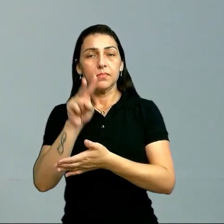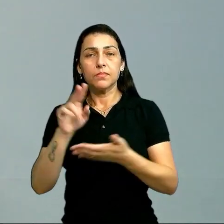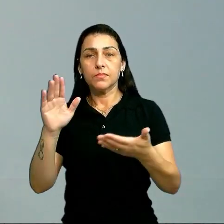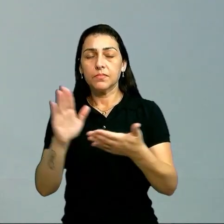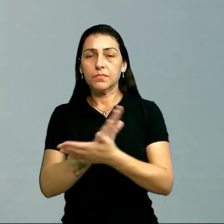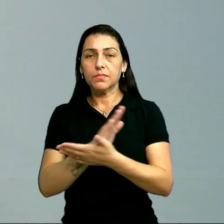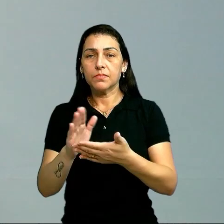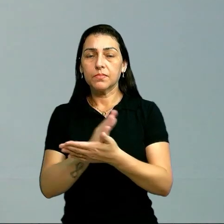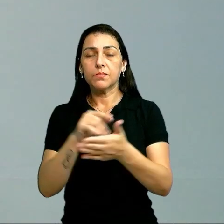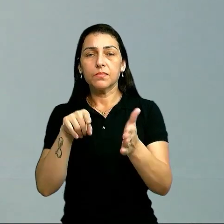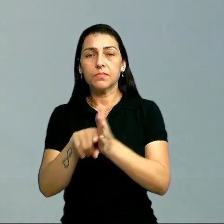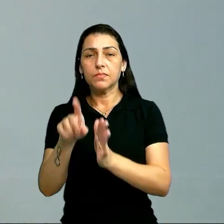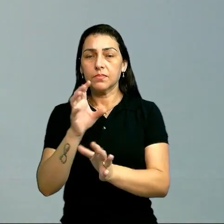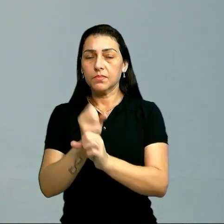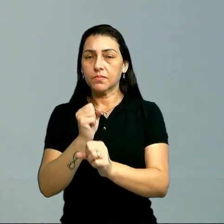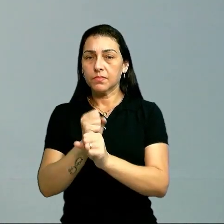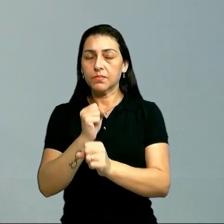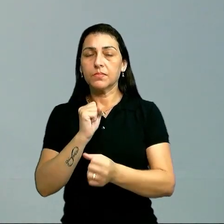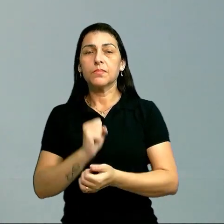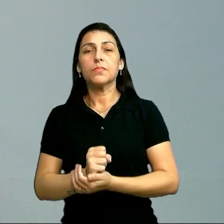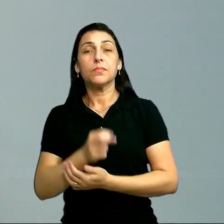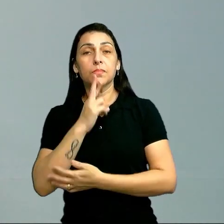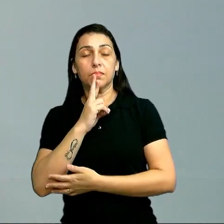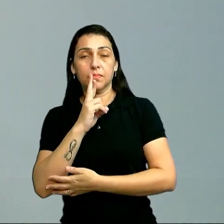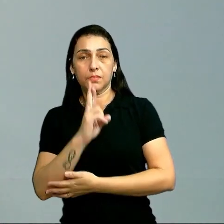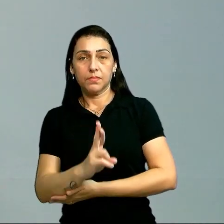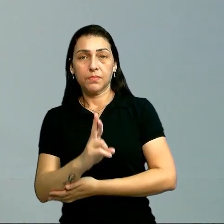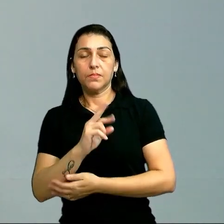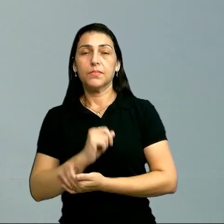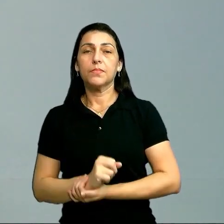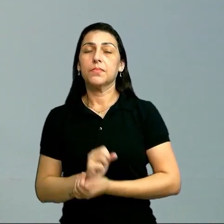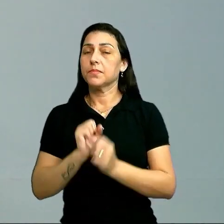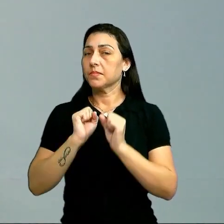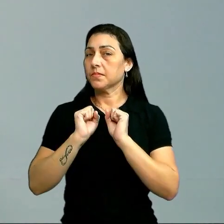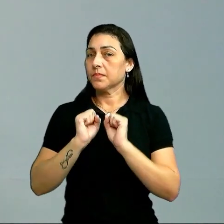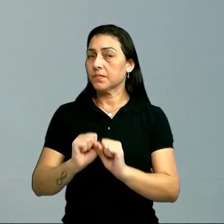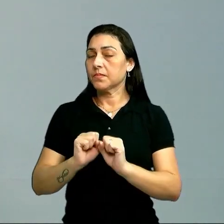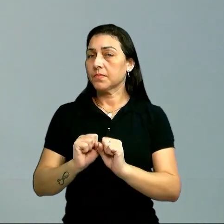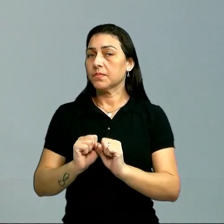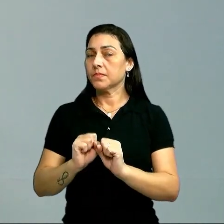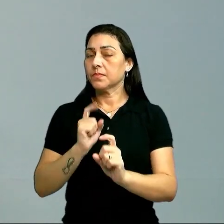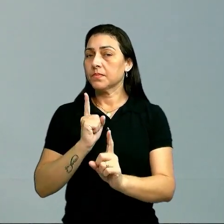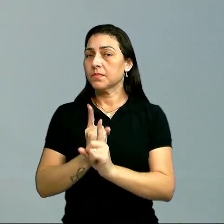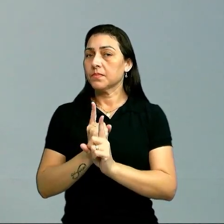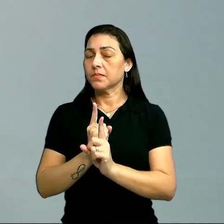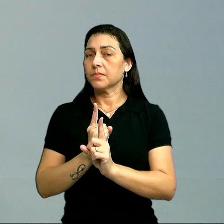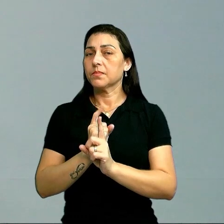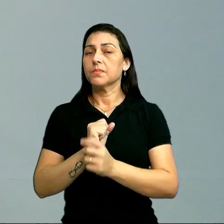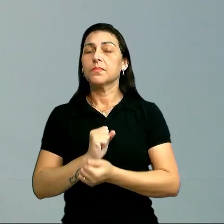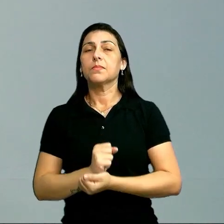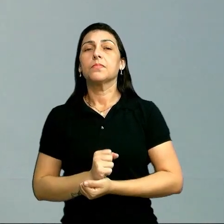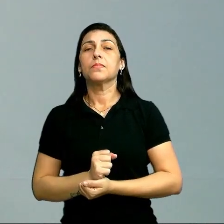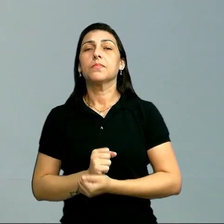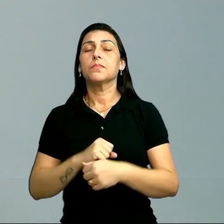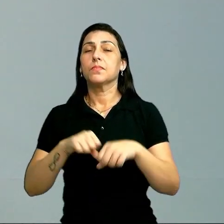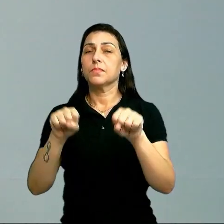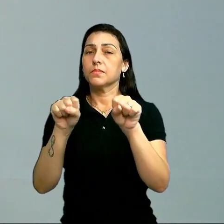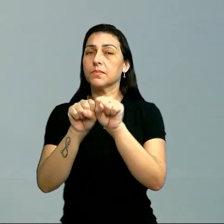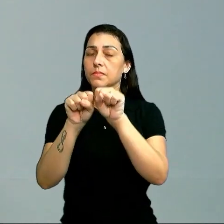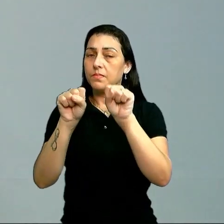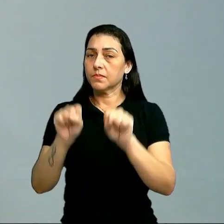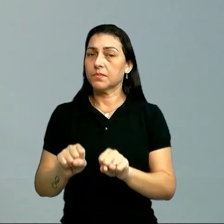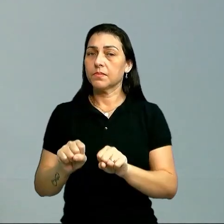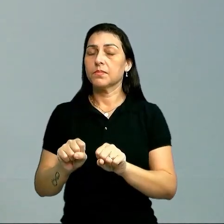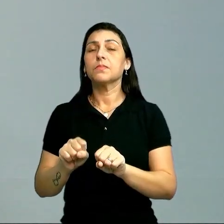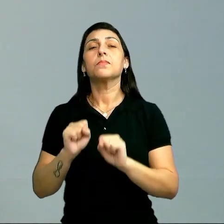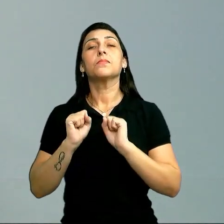alguns problemas, tá? Resolvendo. Podemos encontrar sistemas,